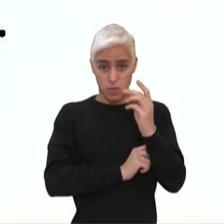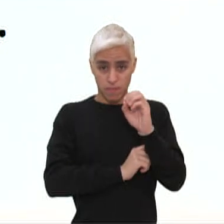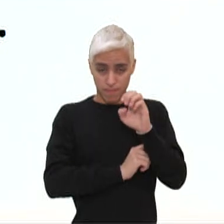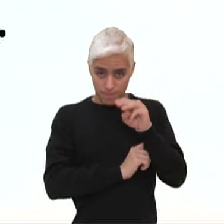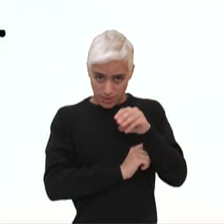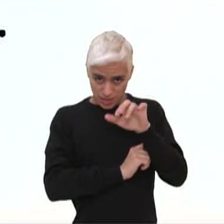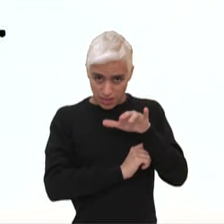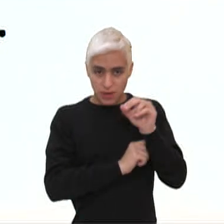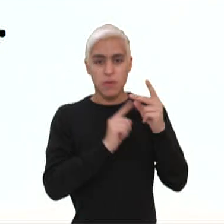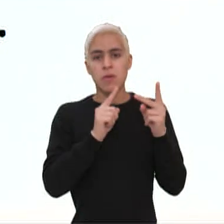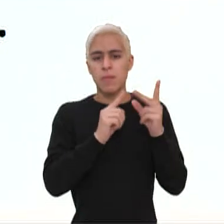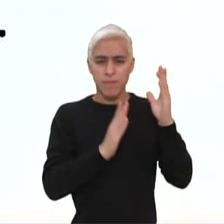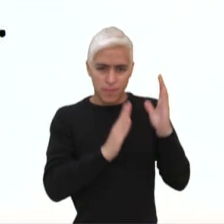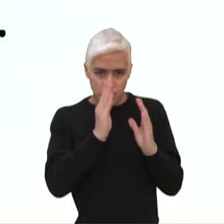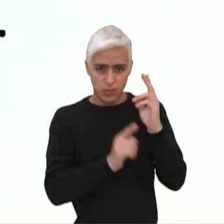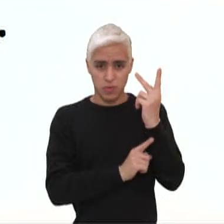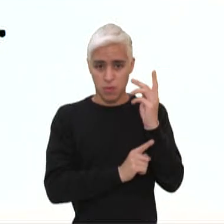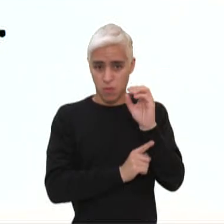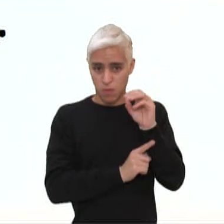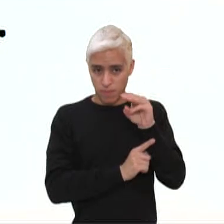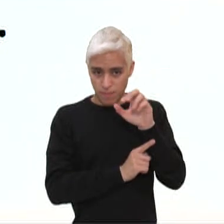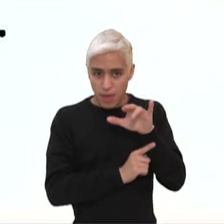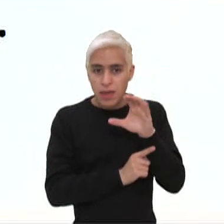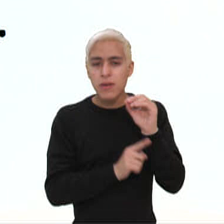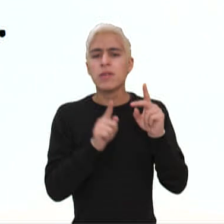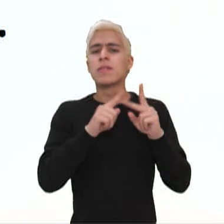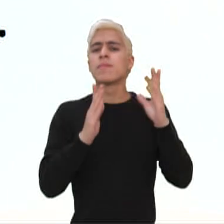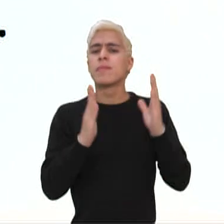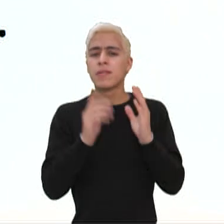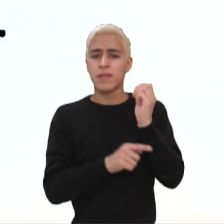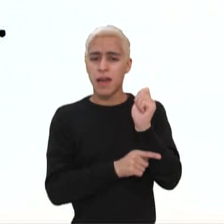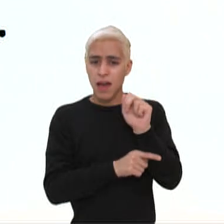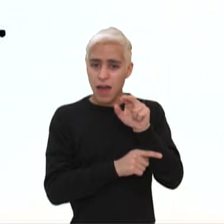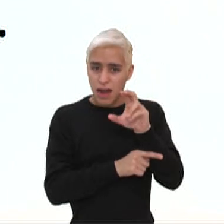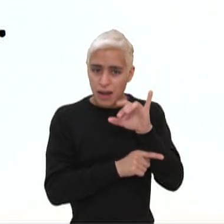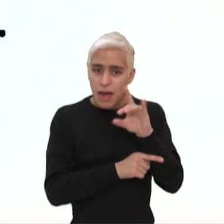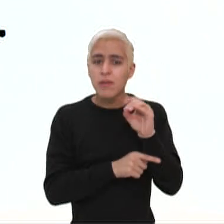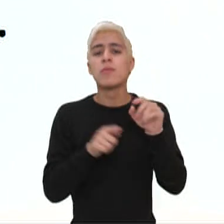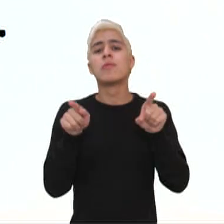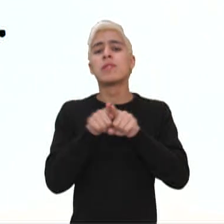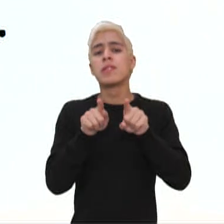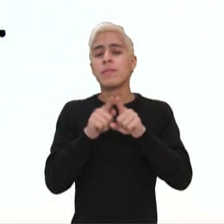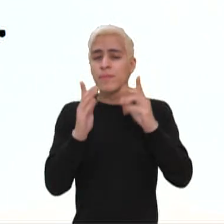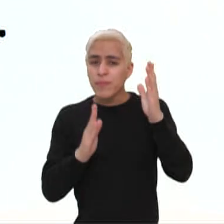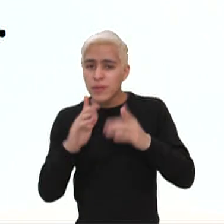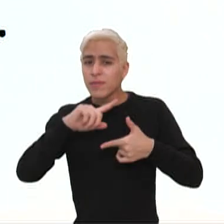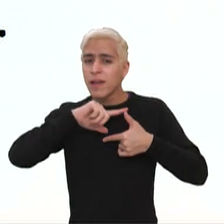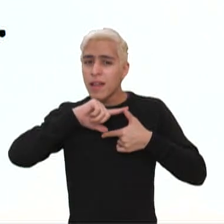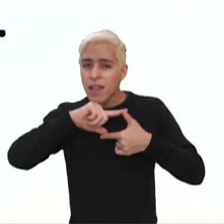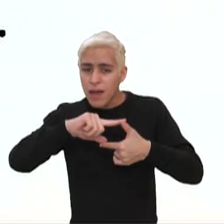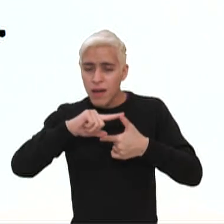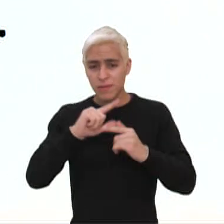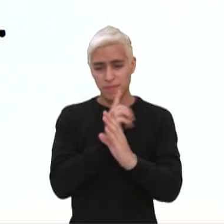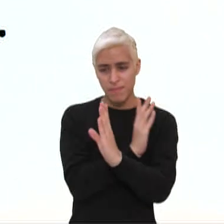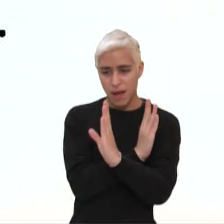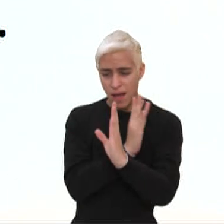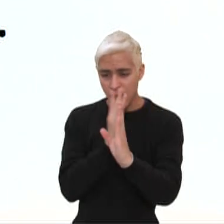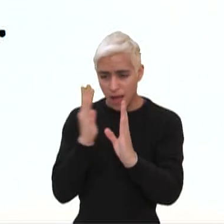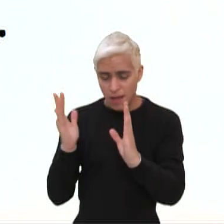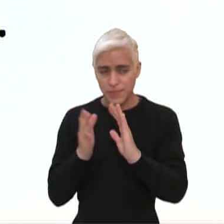período homérico, o período arcaico, que nós vimos na aula passada, e aqui o período clássico, que vai de 500 a 338